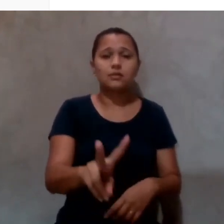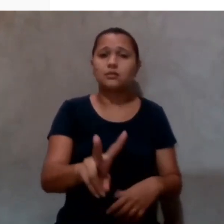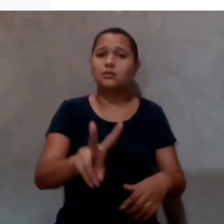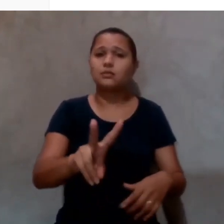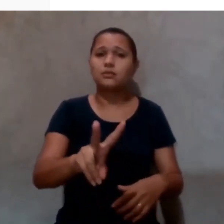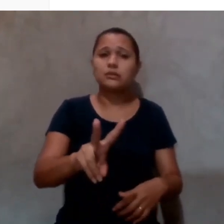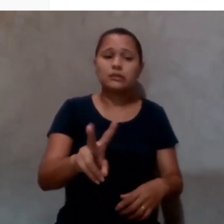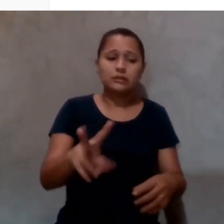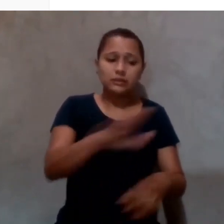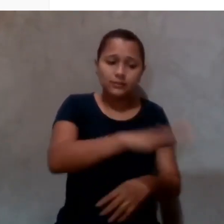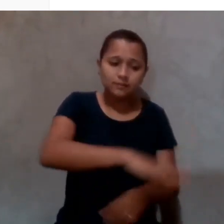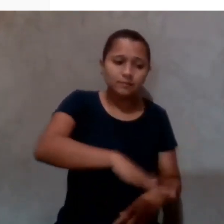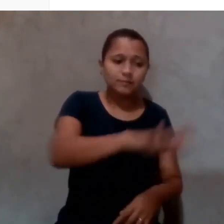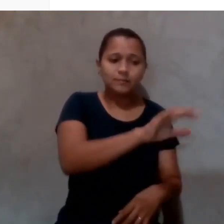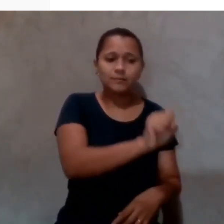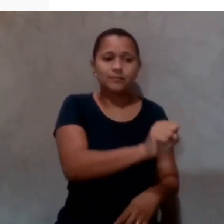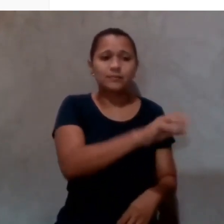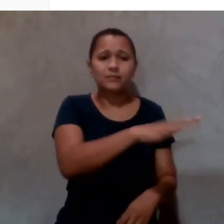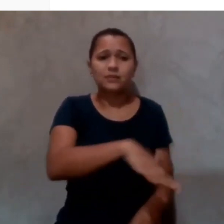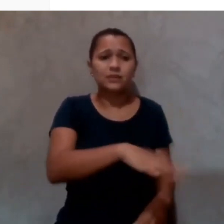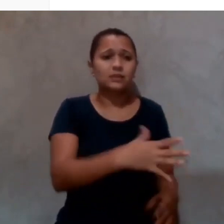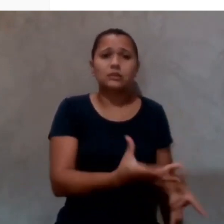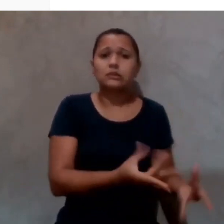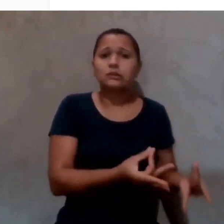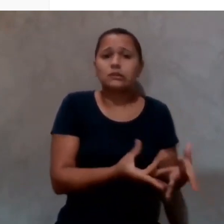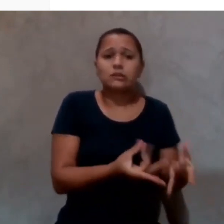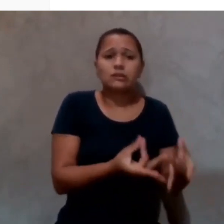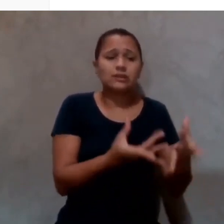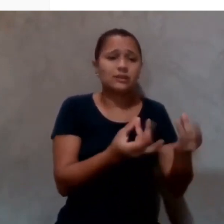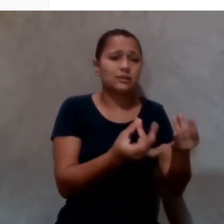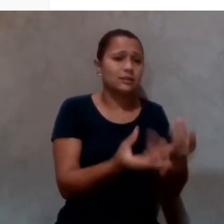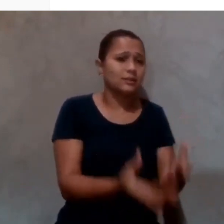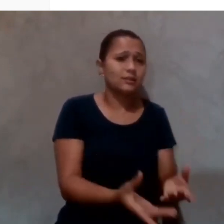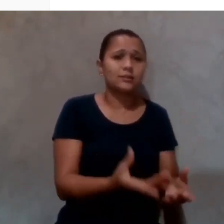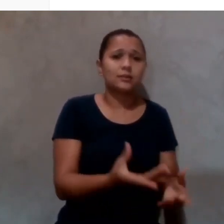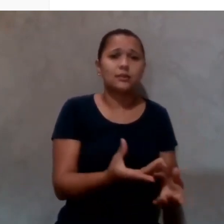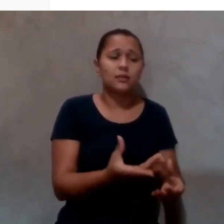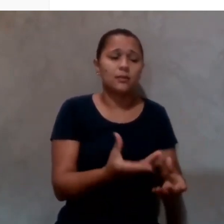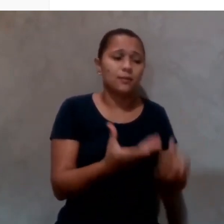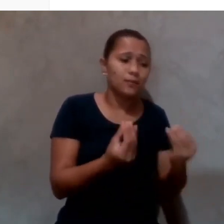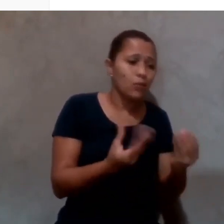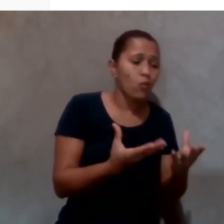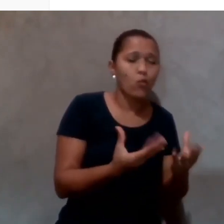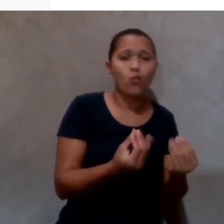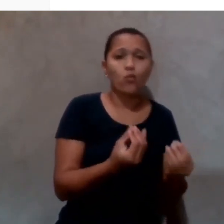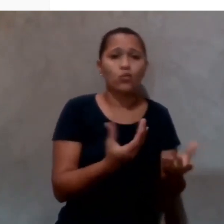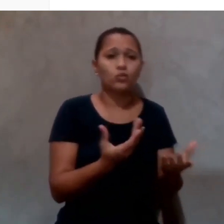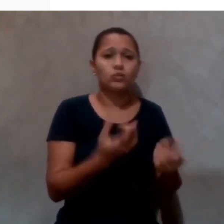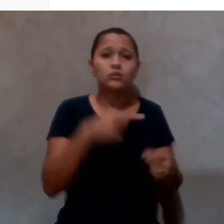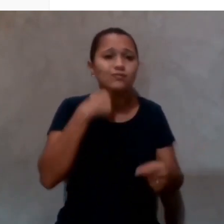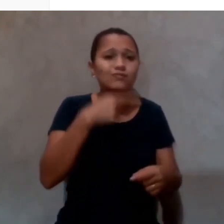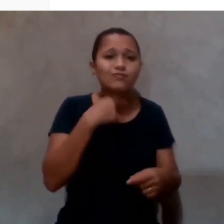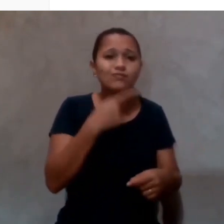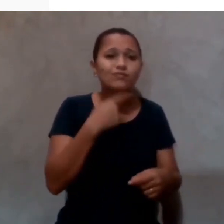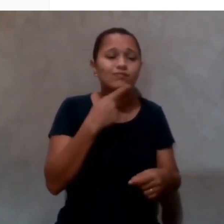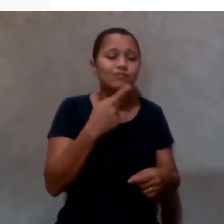Então, nesse caso, a gente tem que utilizar uma outra ferramenta para encontrarmos